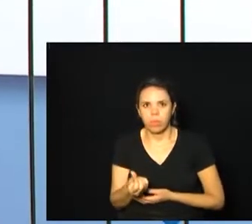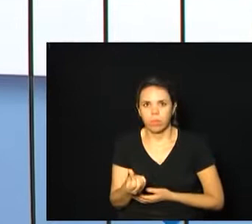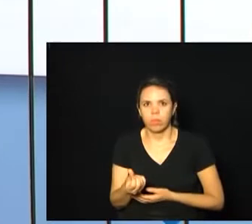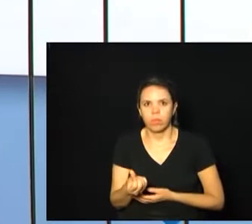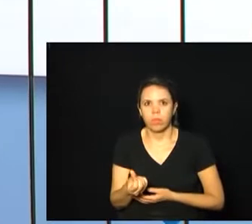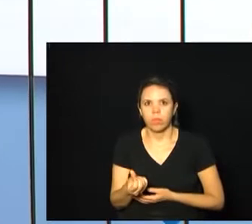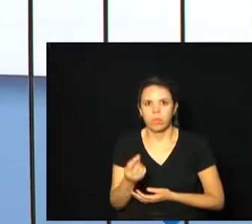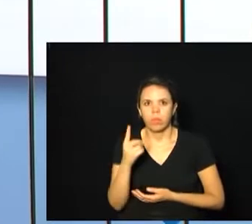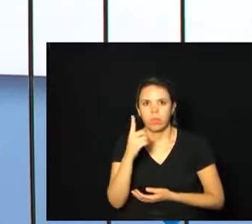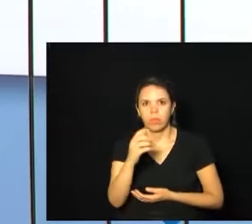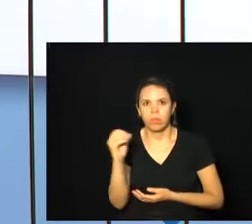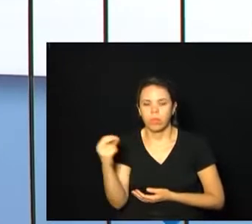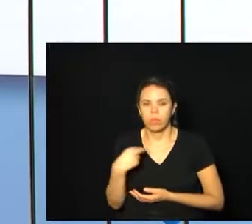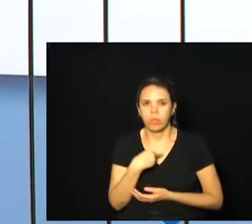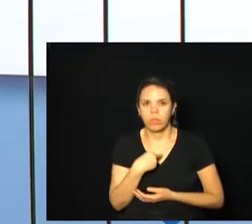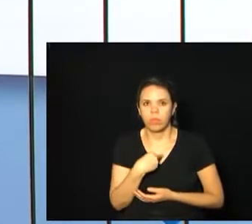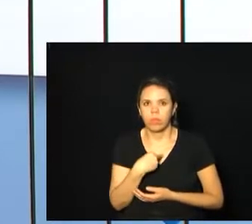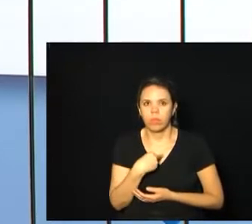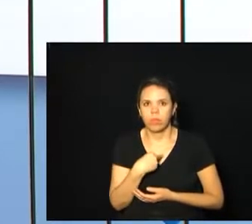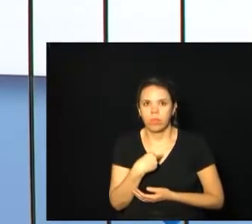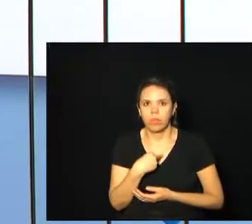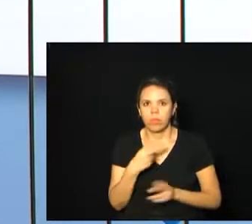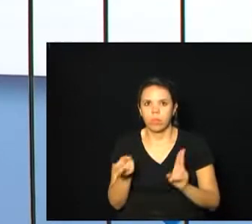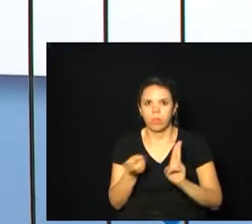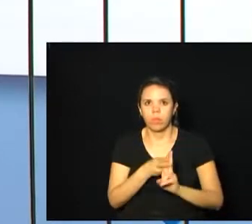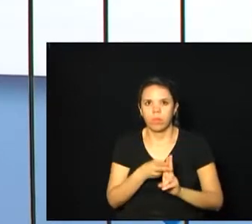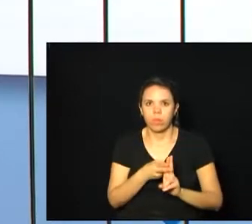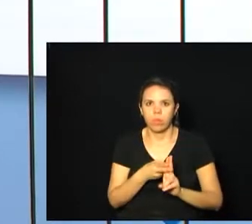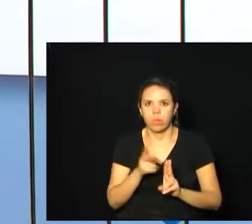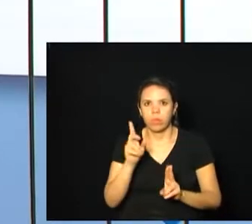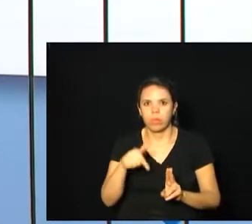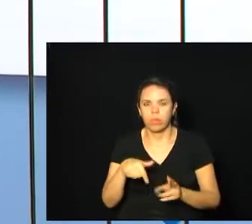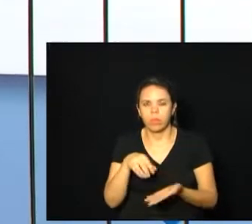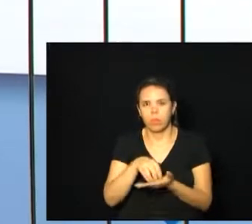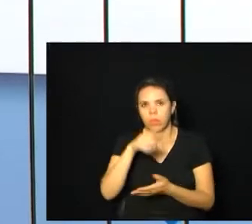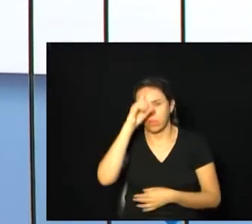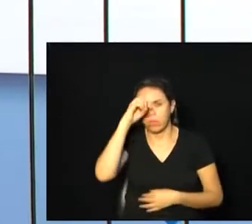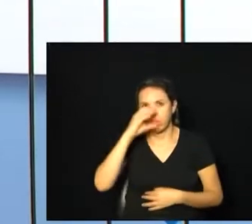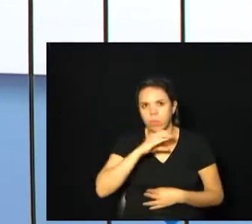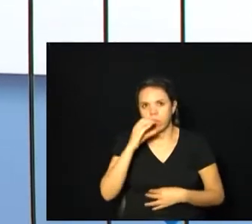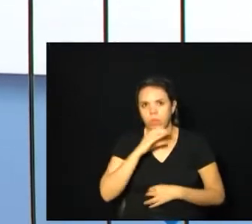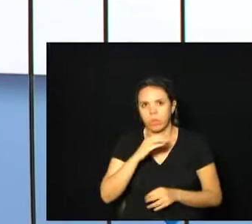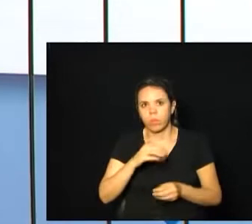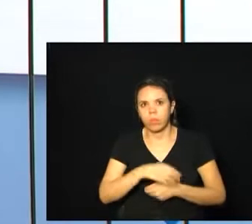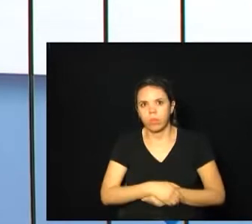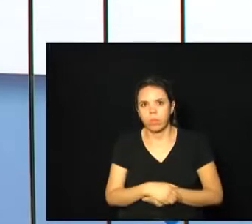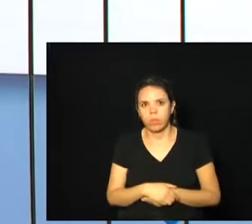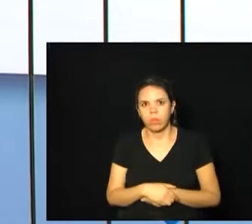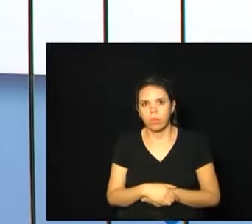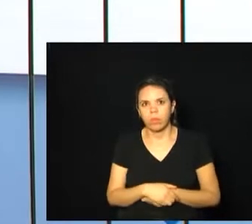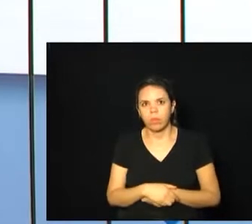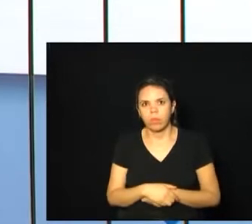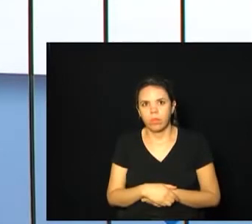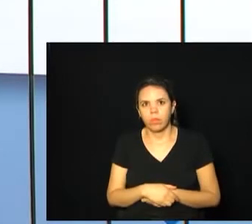quais 100 estão ocupados. No SUS municipal, que é a rede Mário Gatti de urgência e emergência, há 49